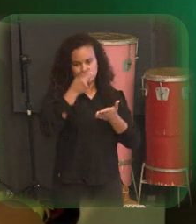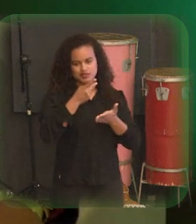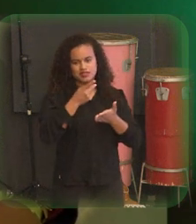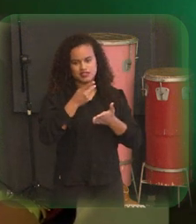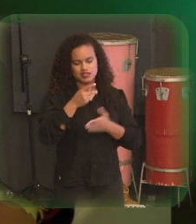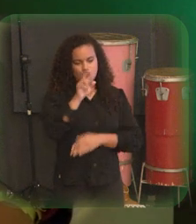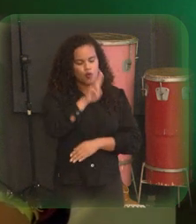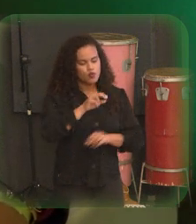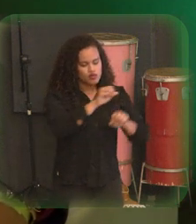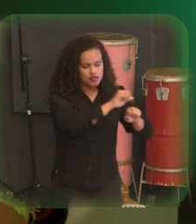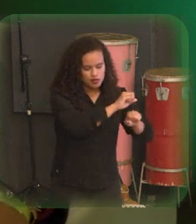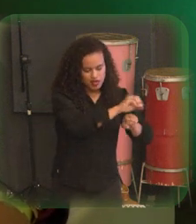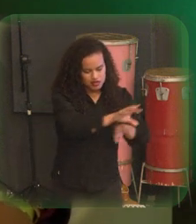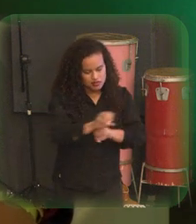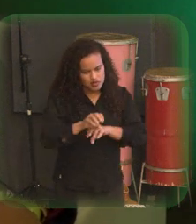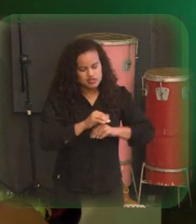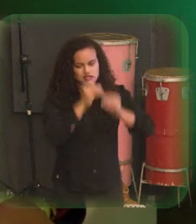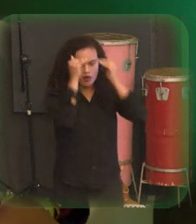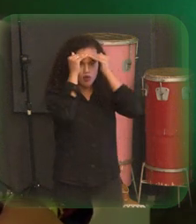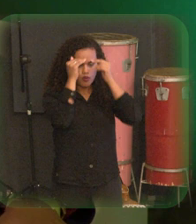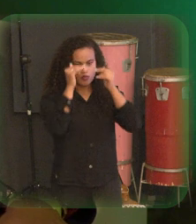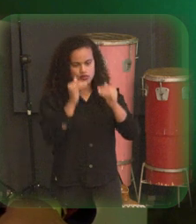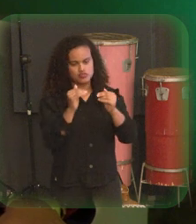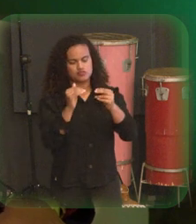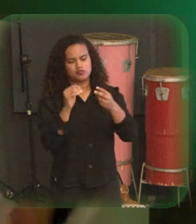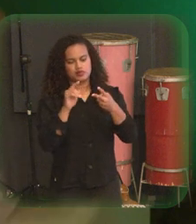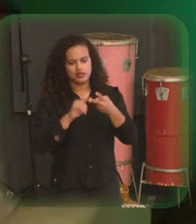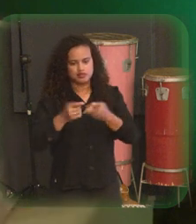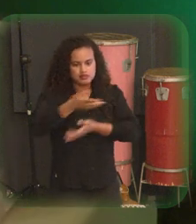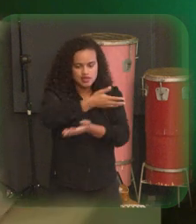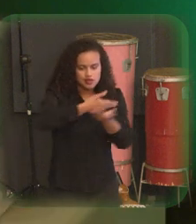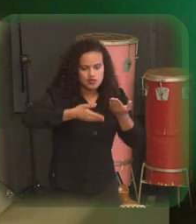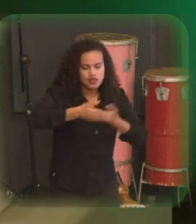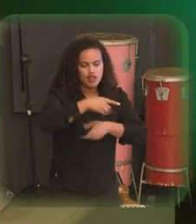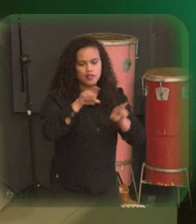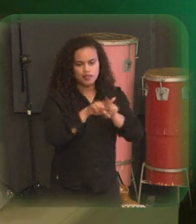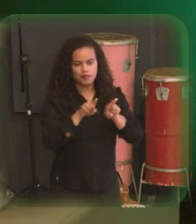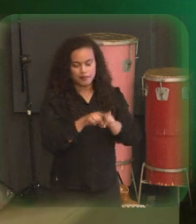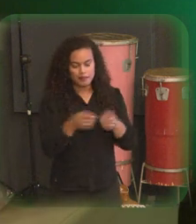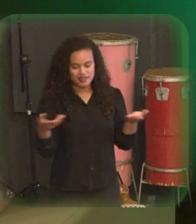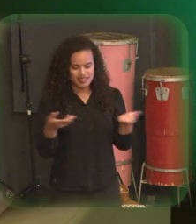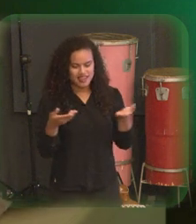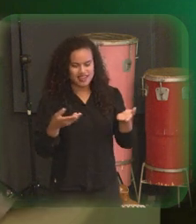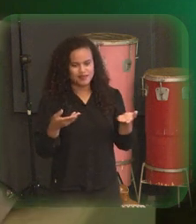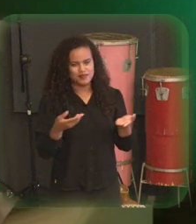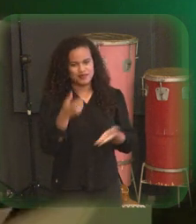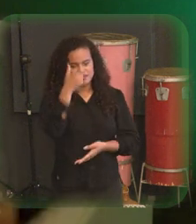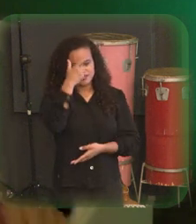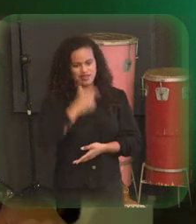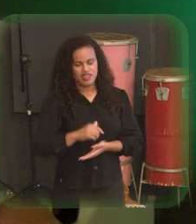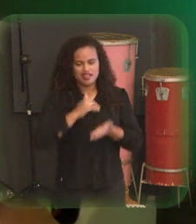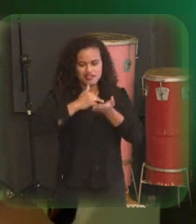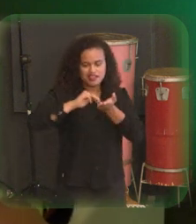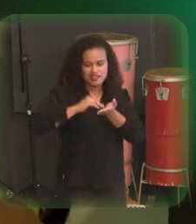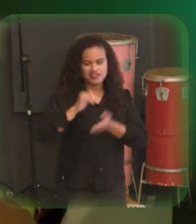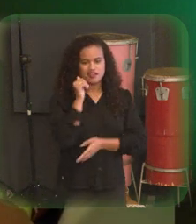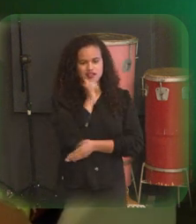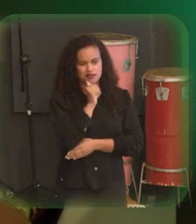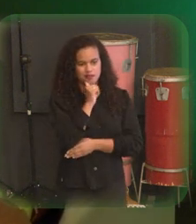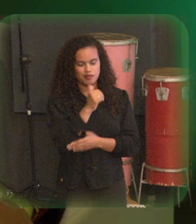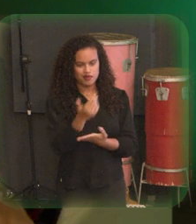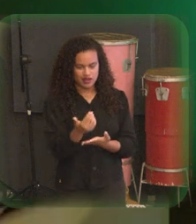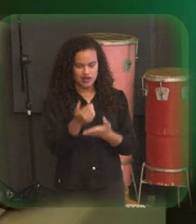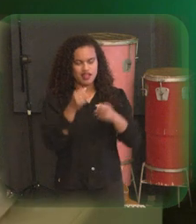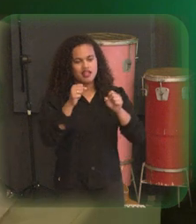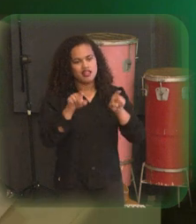educação, por meio do respeito, por meio da articulação, e nesse momento, como Secretaria da Mulher, e estando na Secretaria da Mulher,